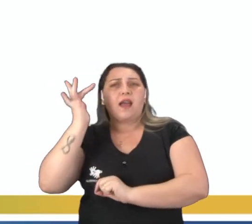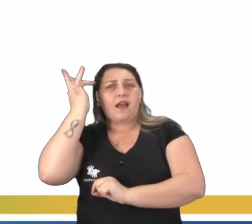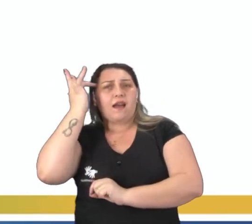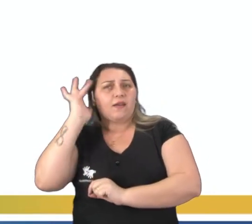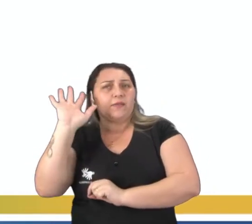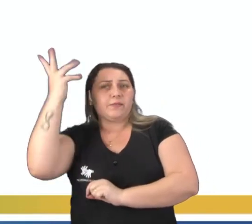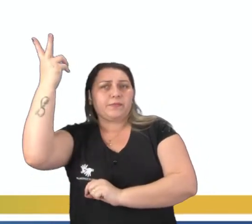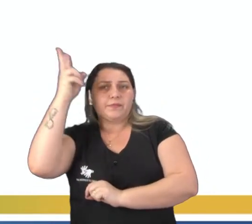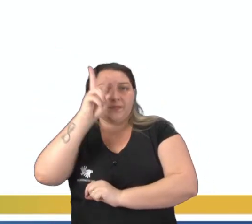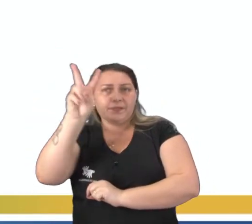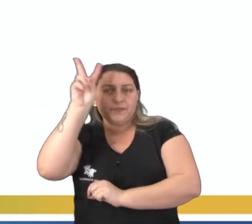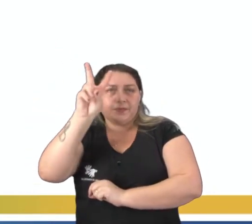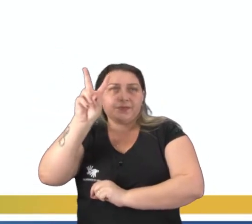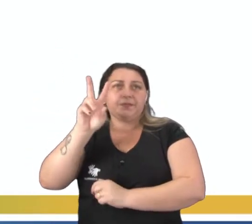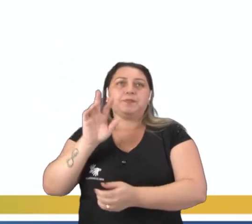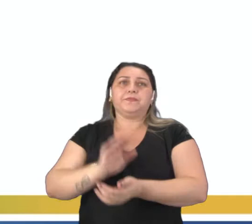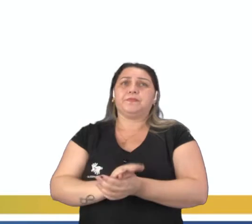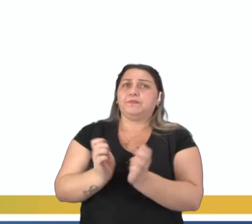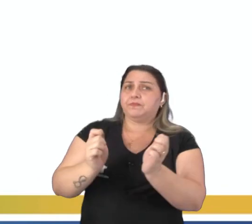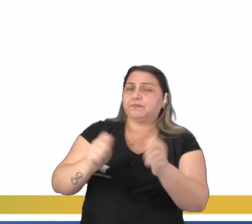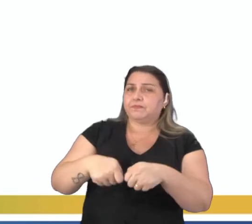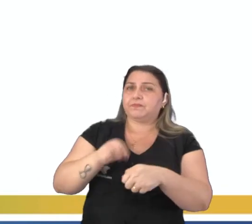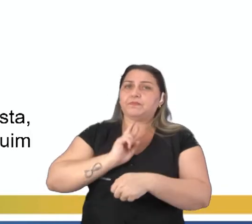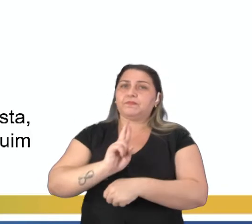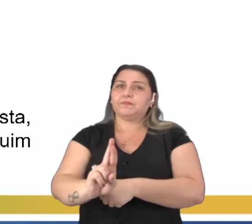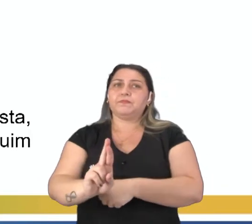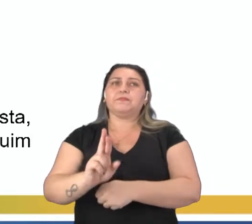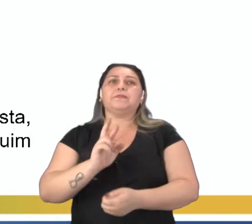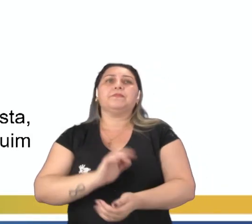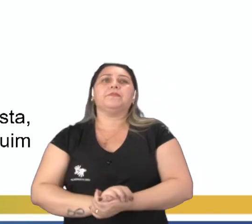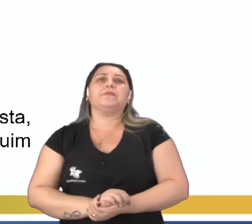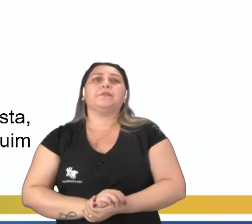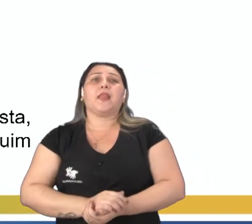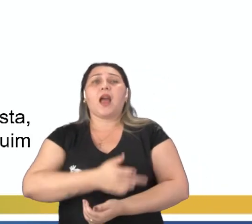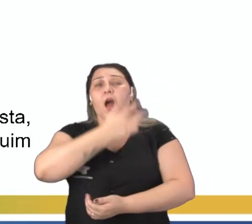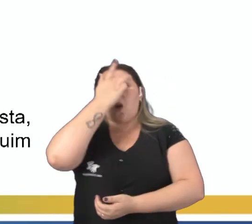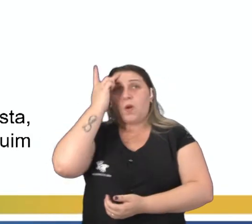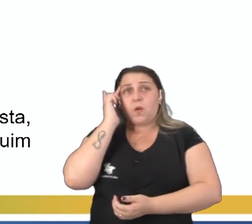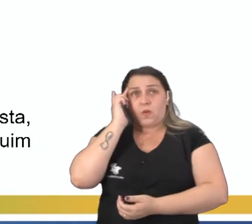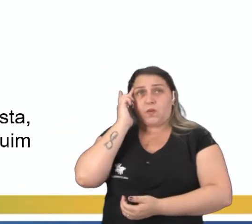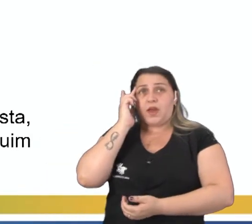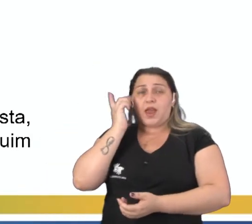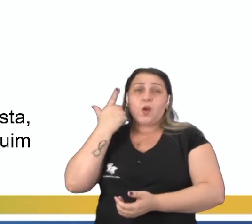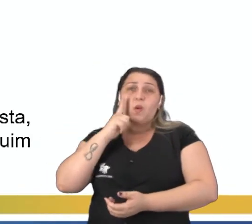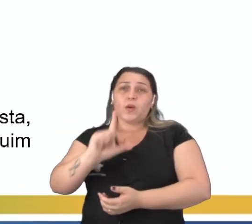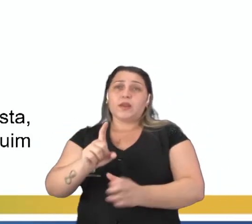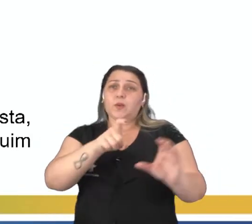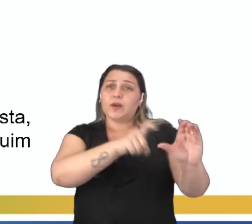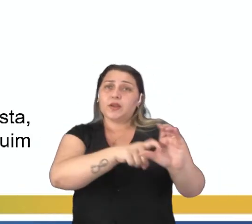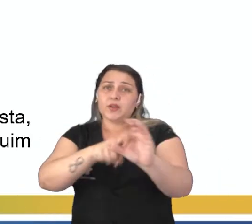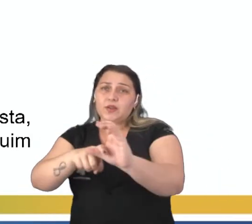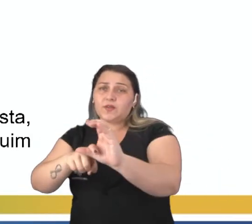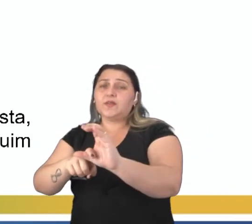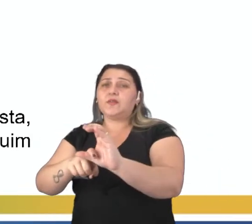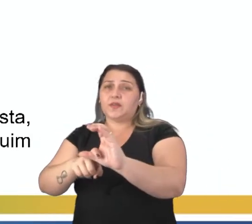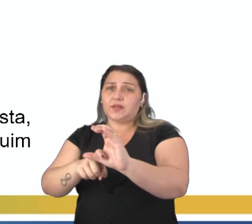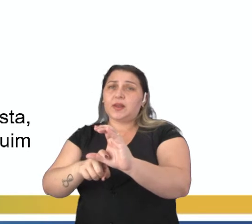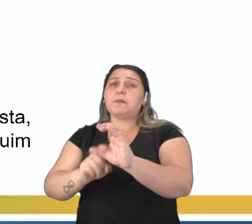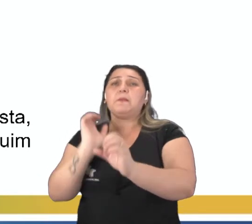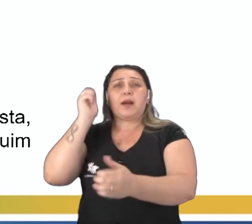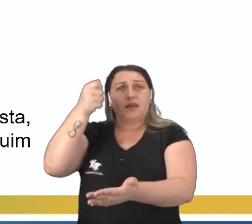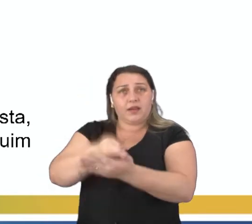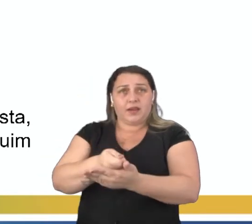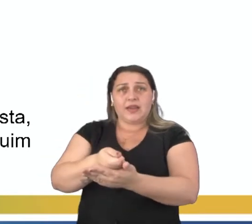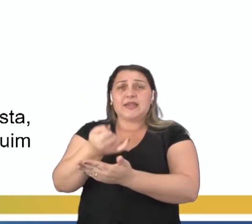nessa história? Uma possibilidade de interpretação. Alguém herdou uma dívida alta para